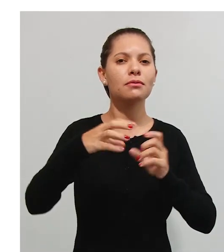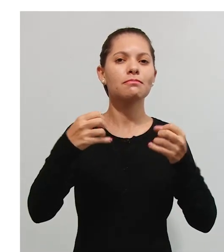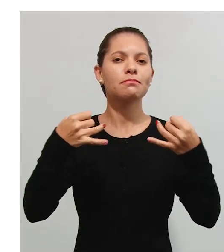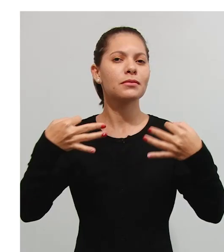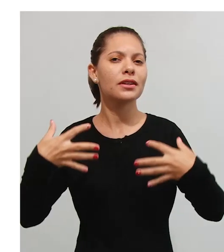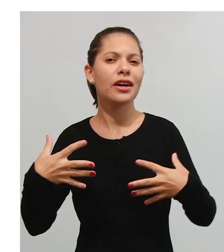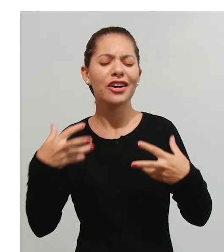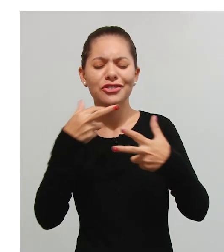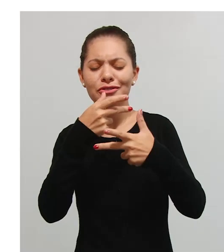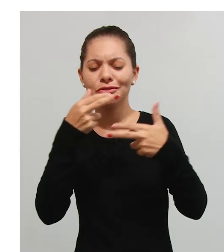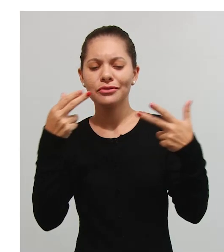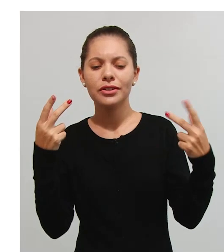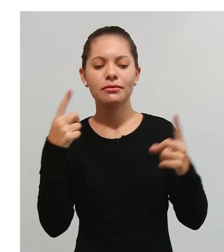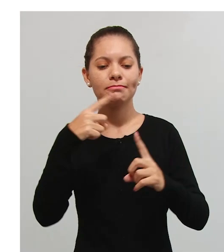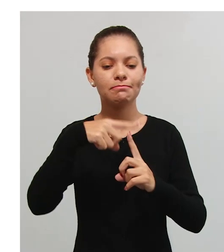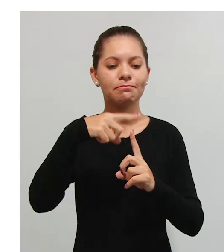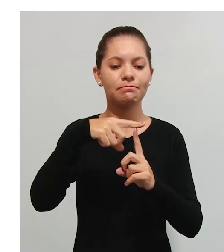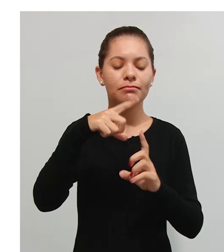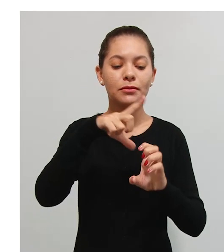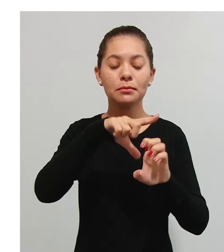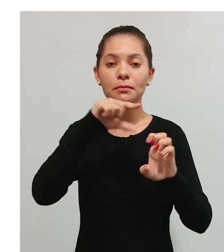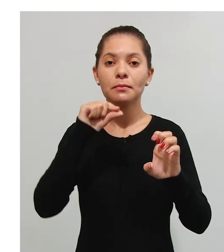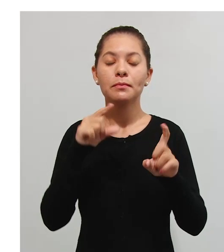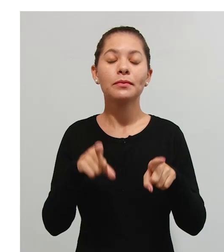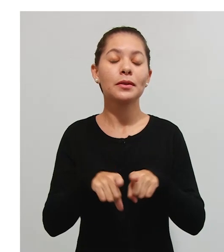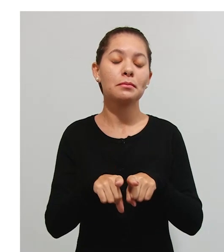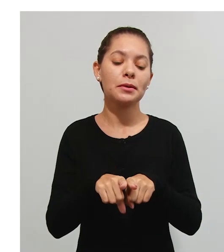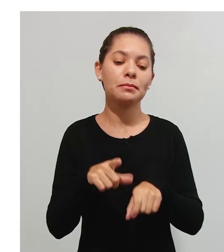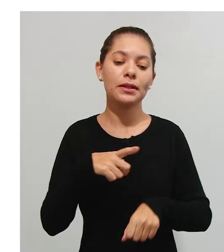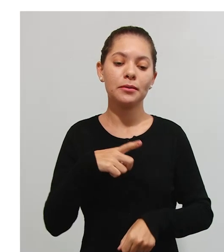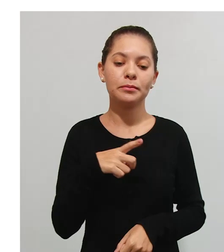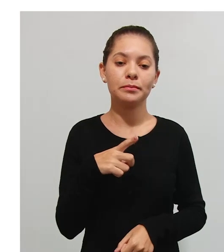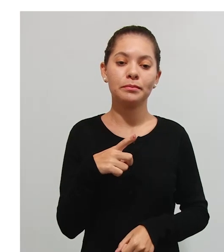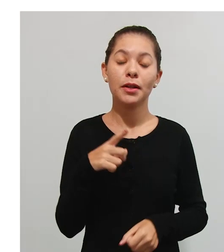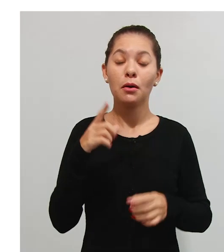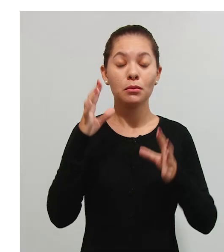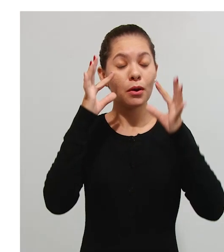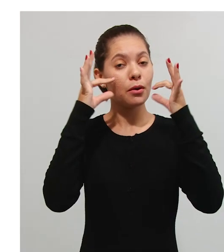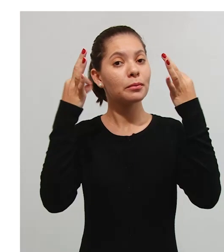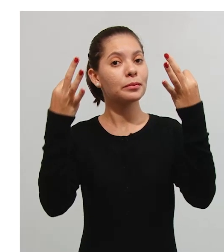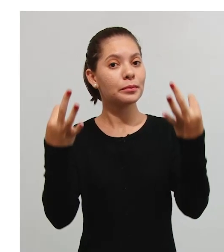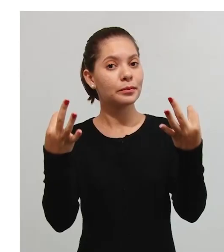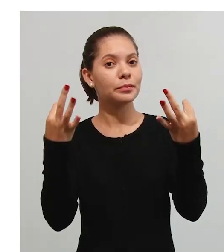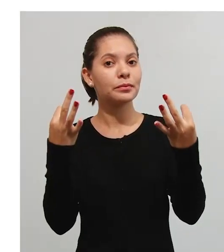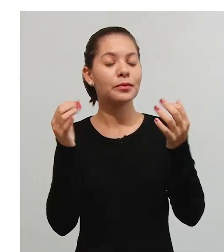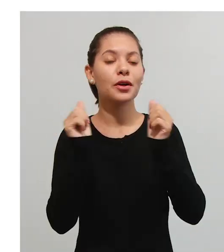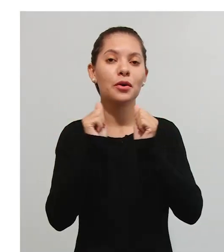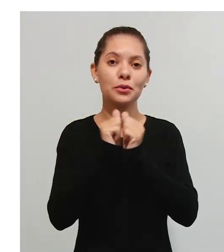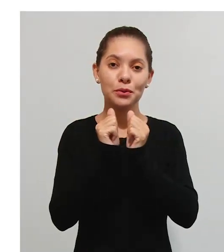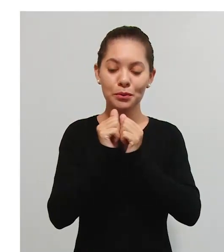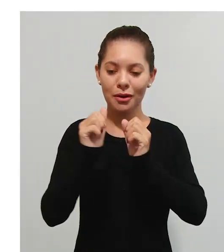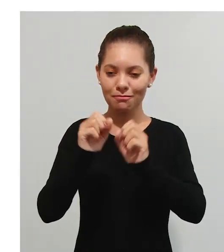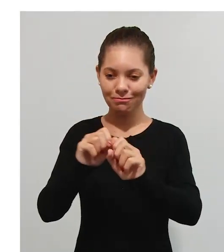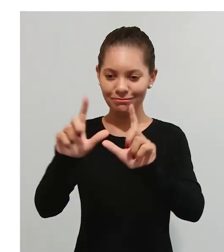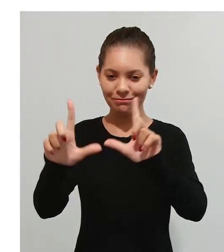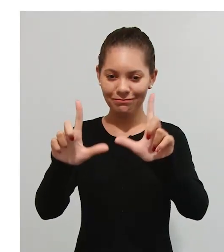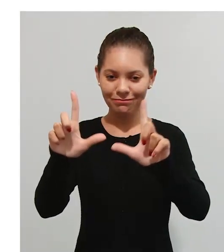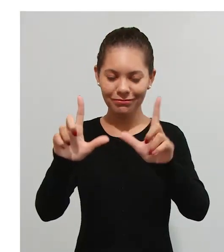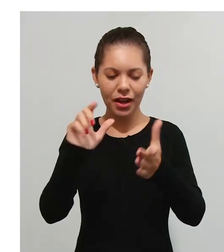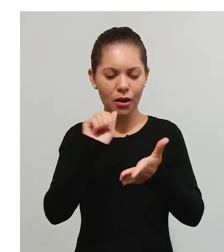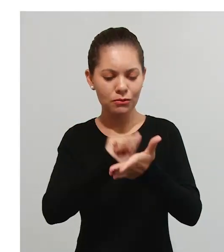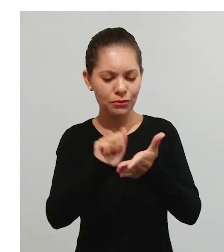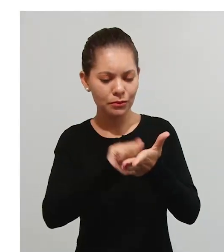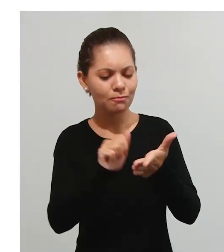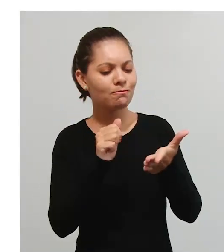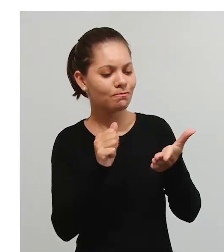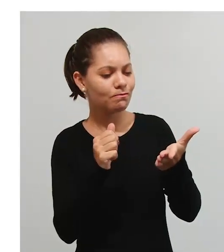explicar outros tipos de empreendedorismo que nós também temos. Então, fique atento, acompanhe comigo na sua tela, anote